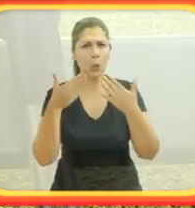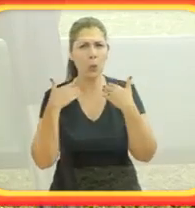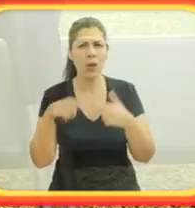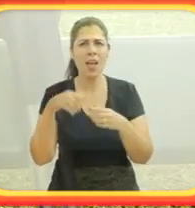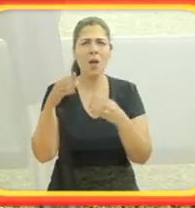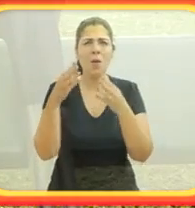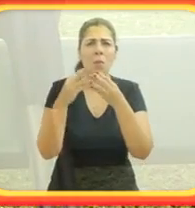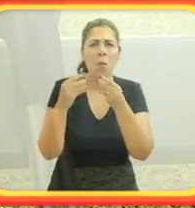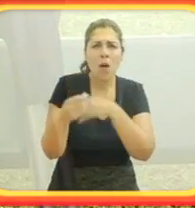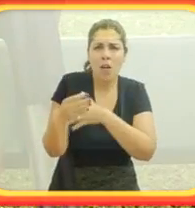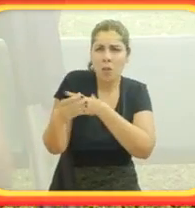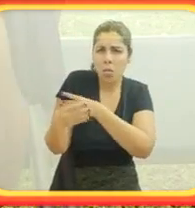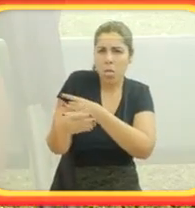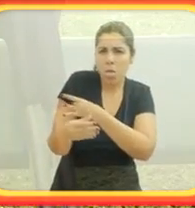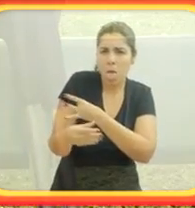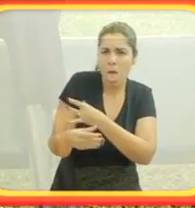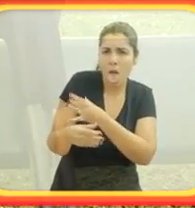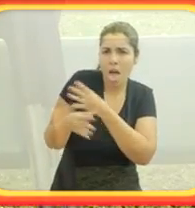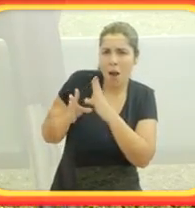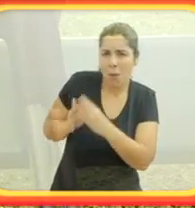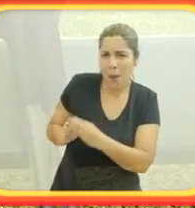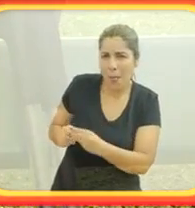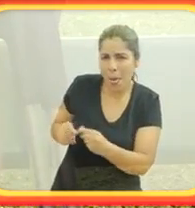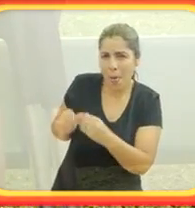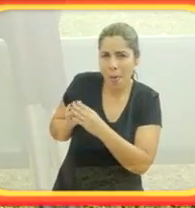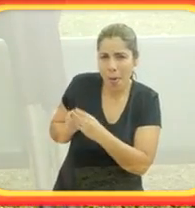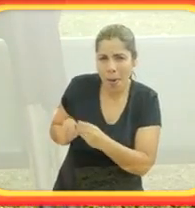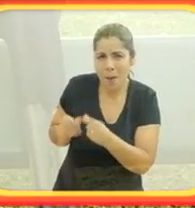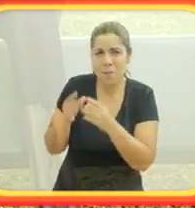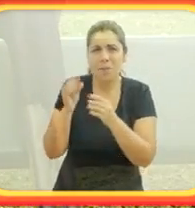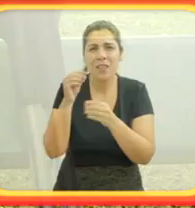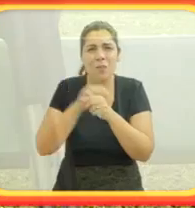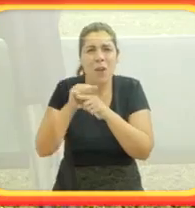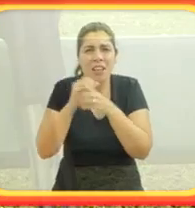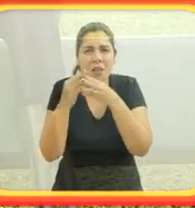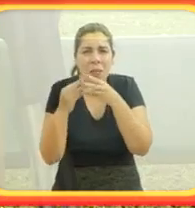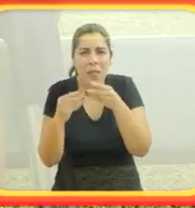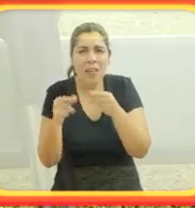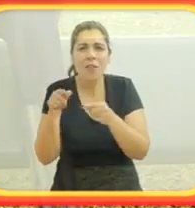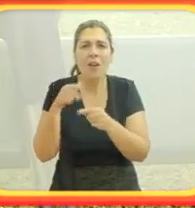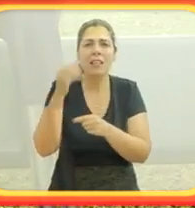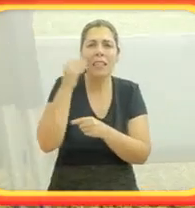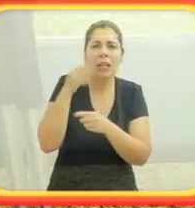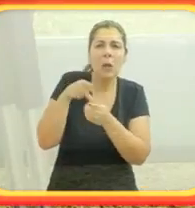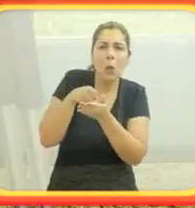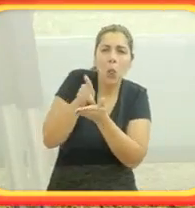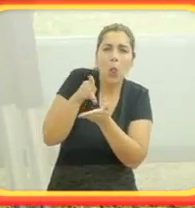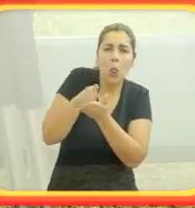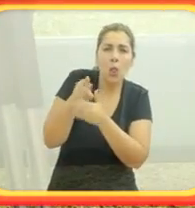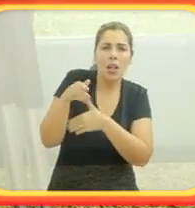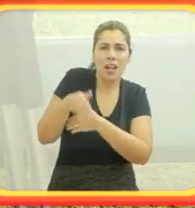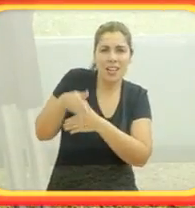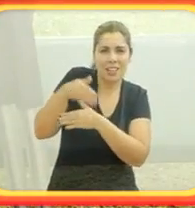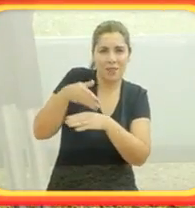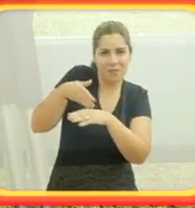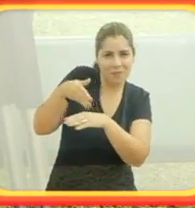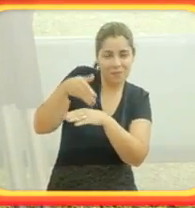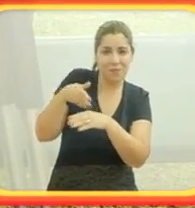muleta se desfez no asfalto. Essa borrachinha, né, que tem. Ela foi sendo corroída no calor do asfalto. A muleta ficou no ferro